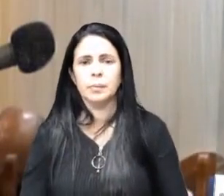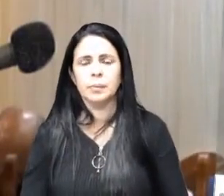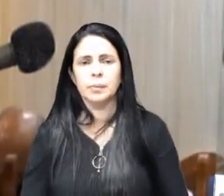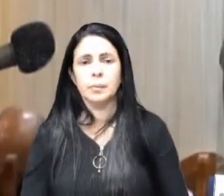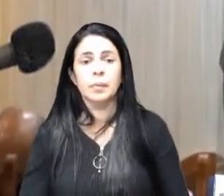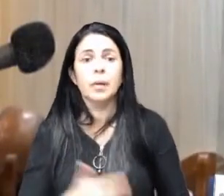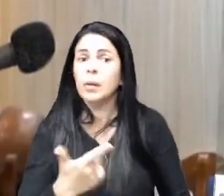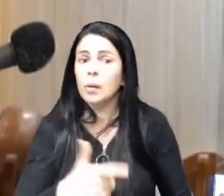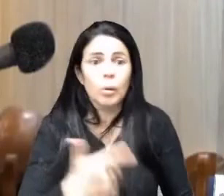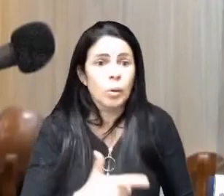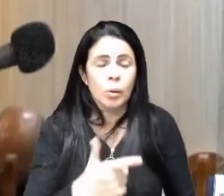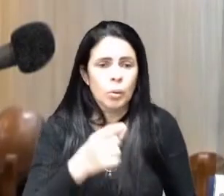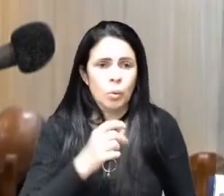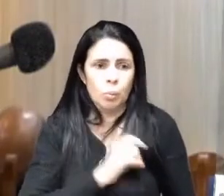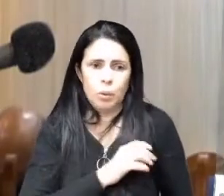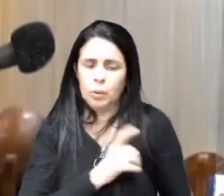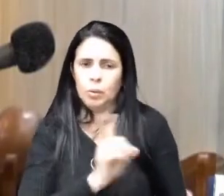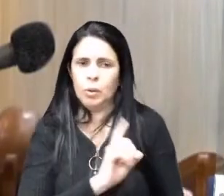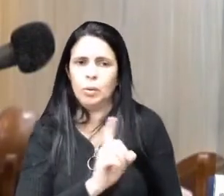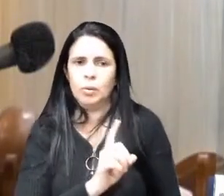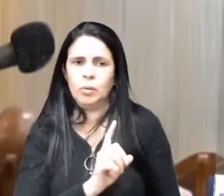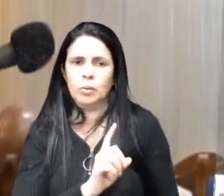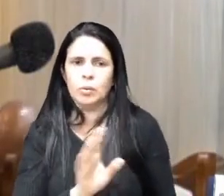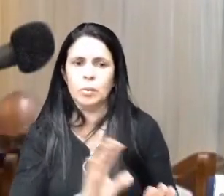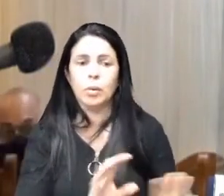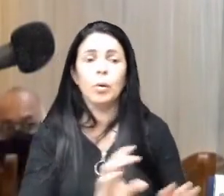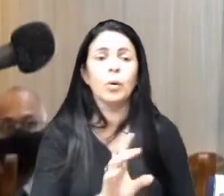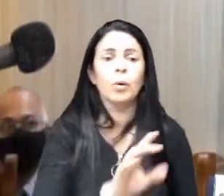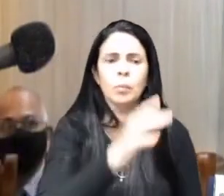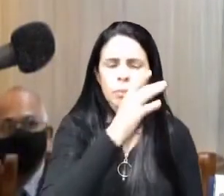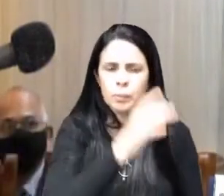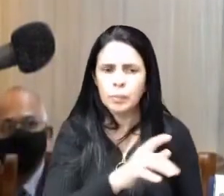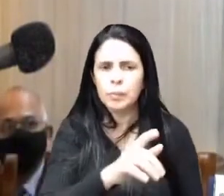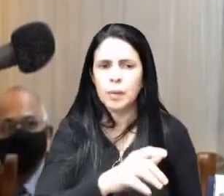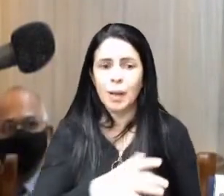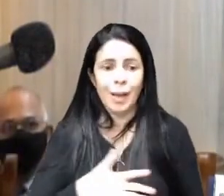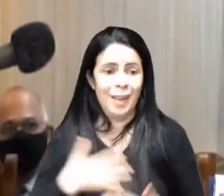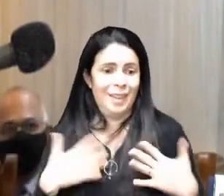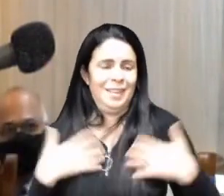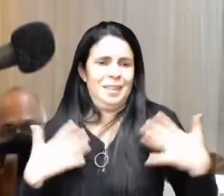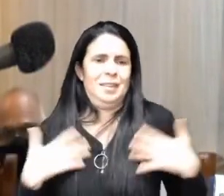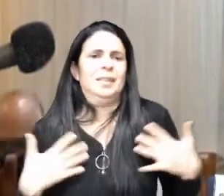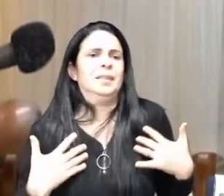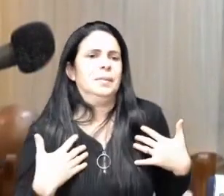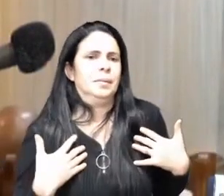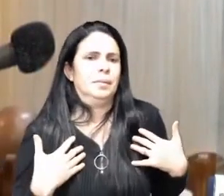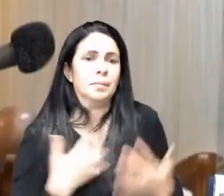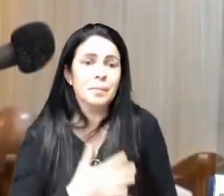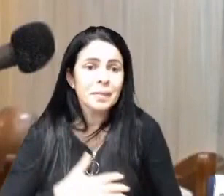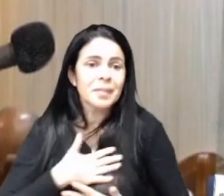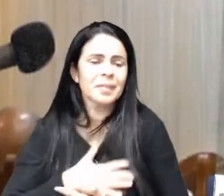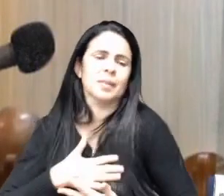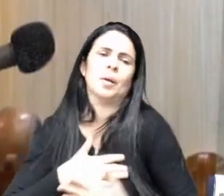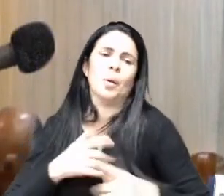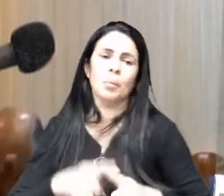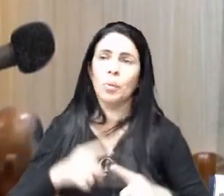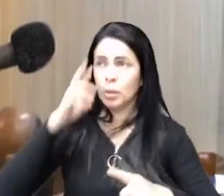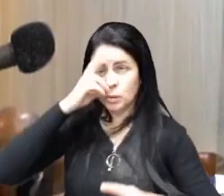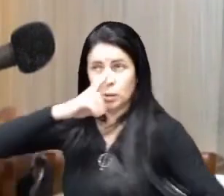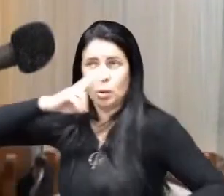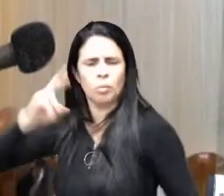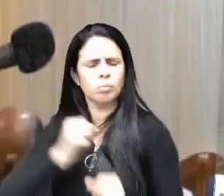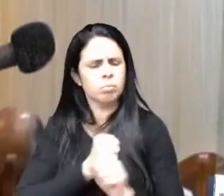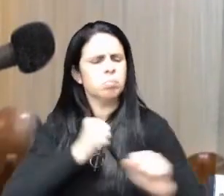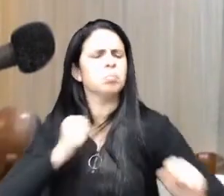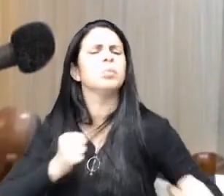21. Não temas, ó terra, regozija-te e alegra-te, porque o Senhor fez grandes